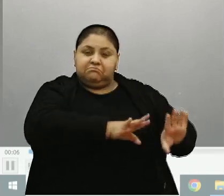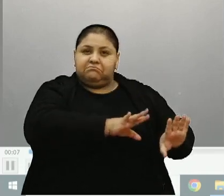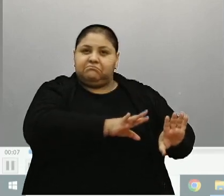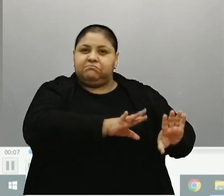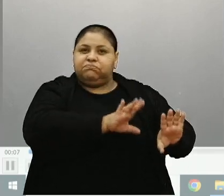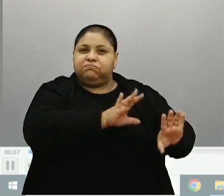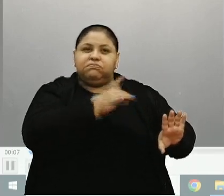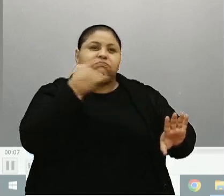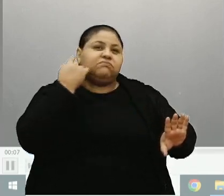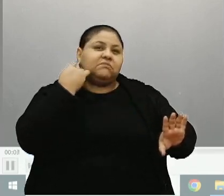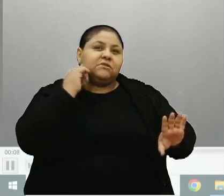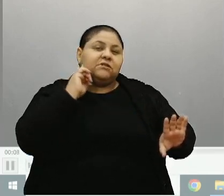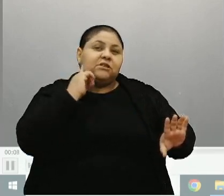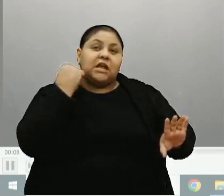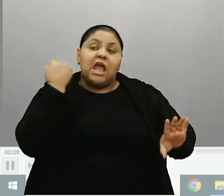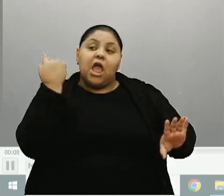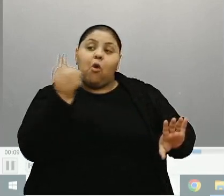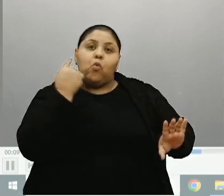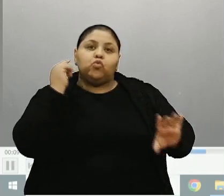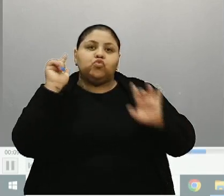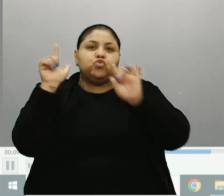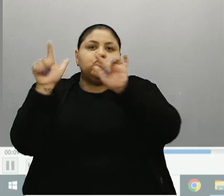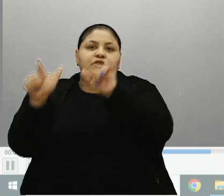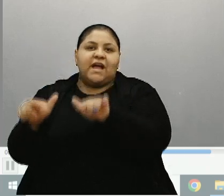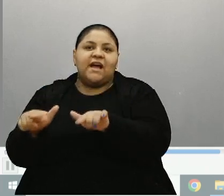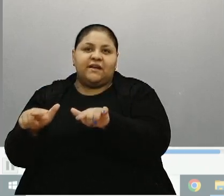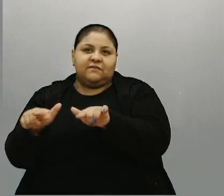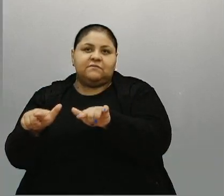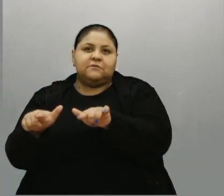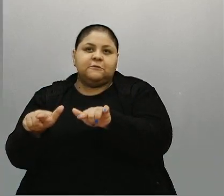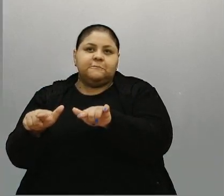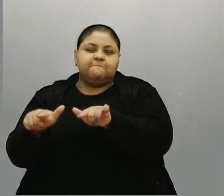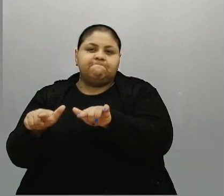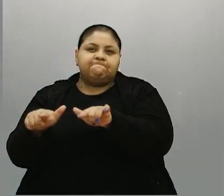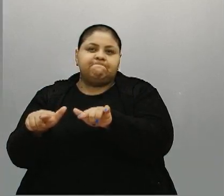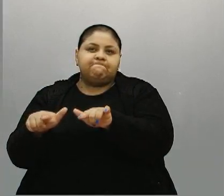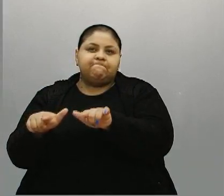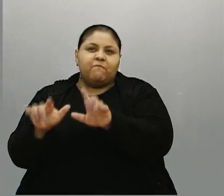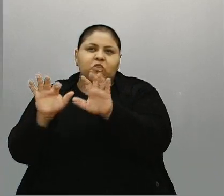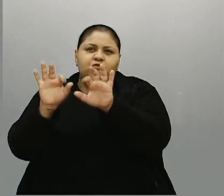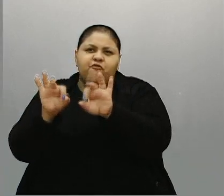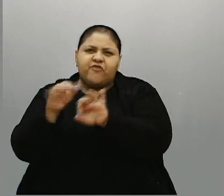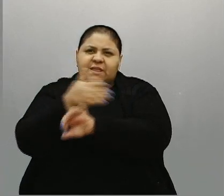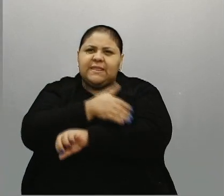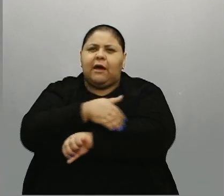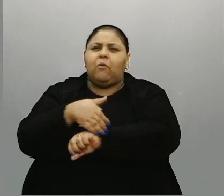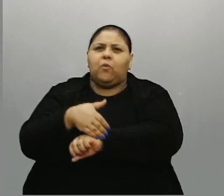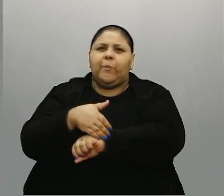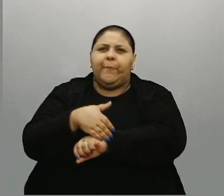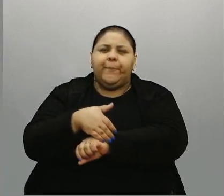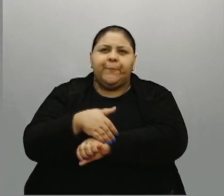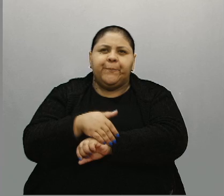Aquele ali é um dos lugares. Descarrega o lixo no final da rua.